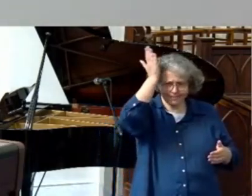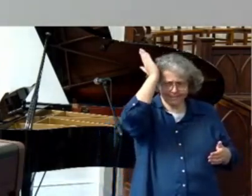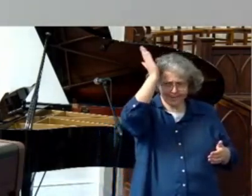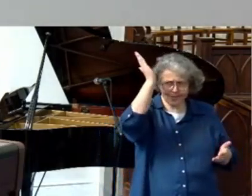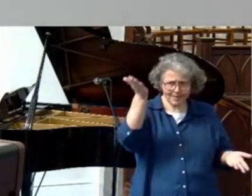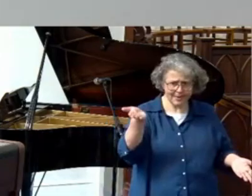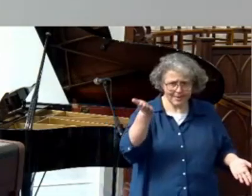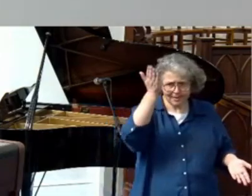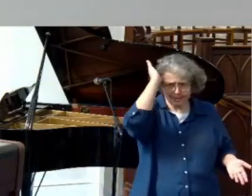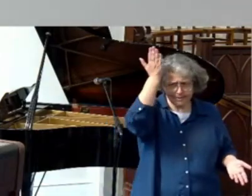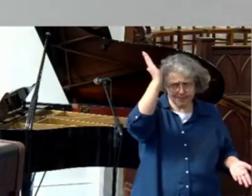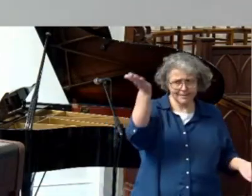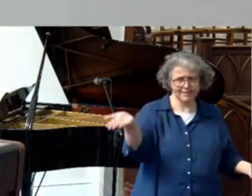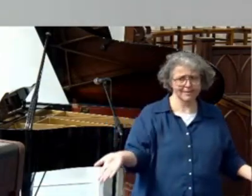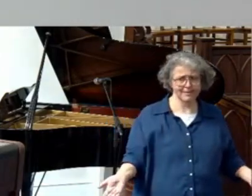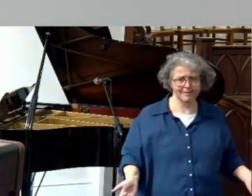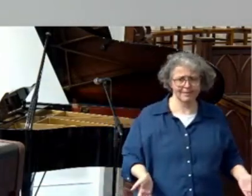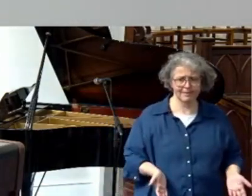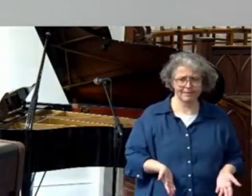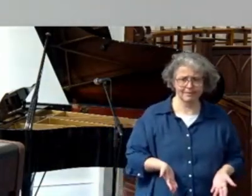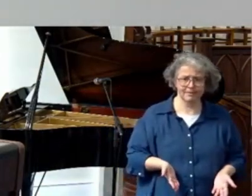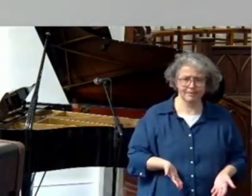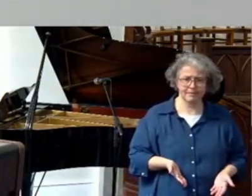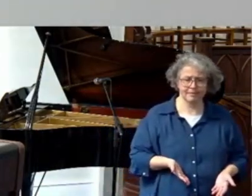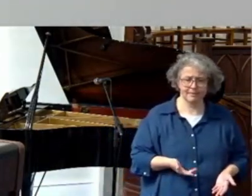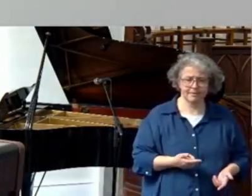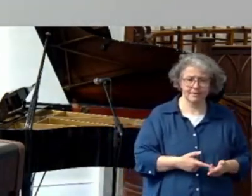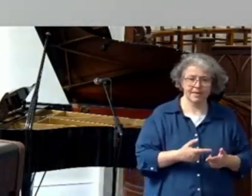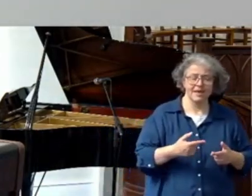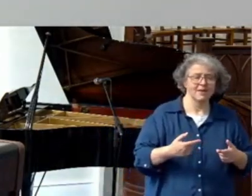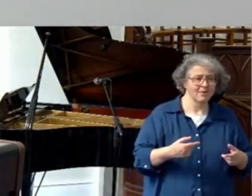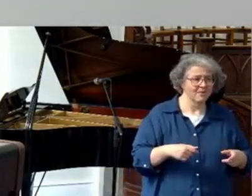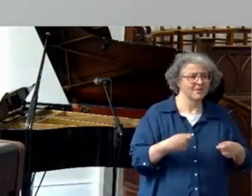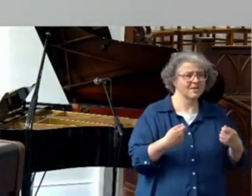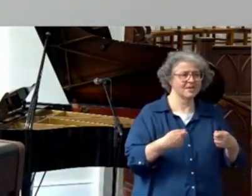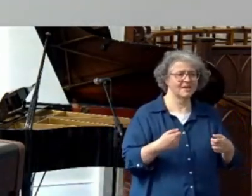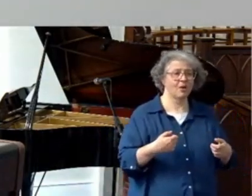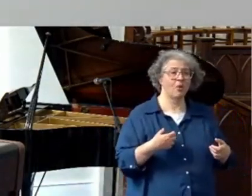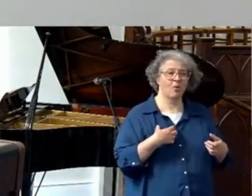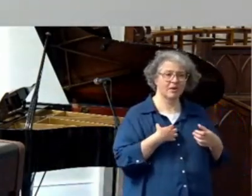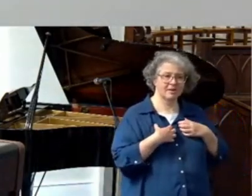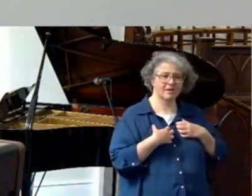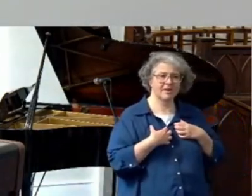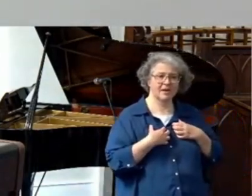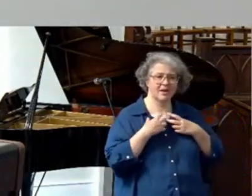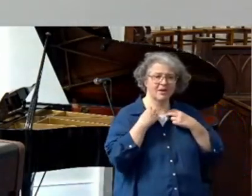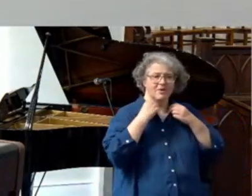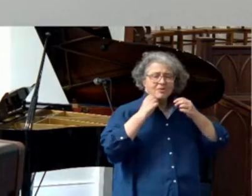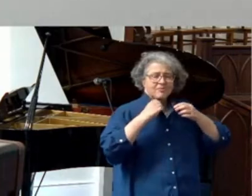que eles precisam viver uma vida de sacrifício, sofrimento, o que for preciso pelo cristianismo aqui nessa